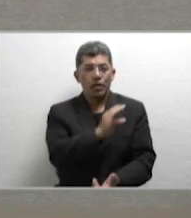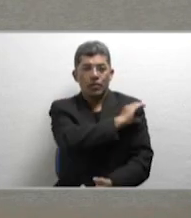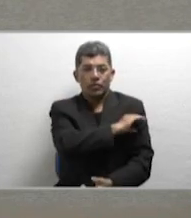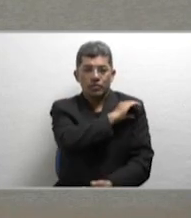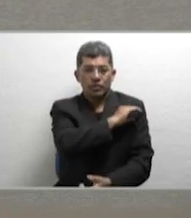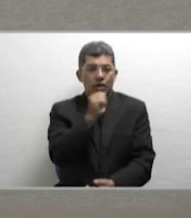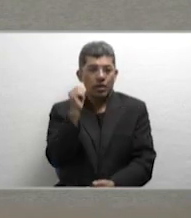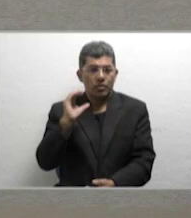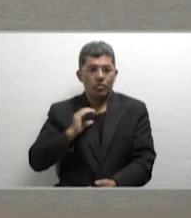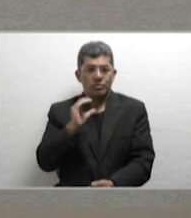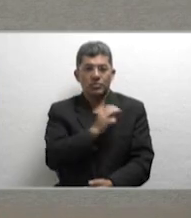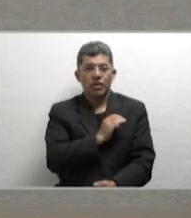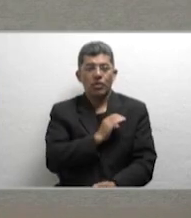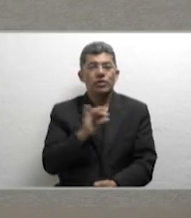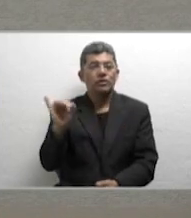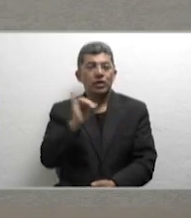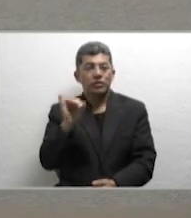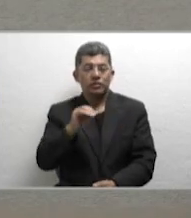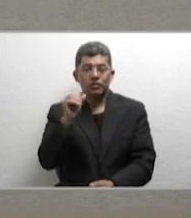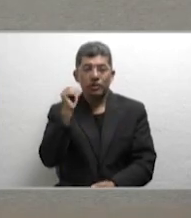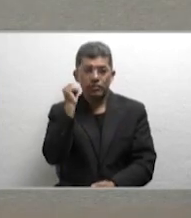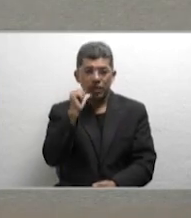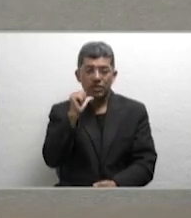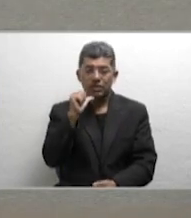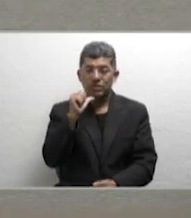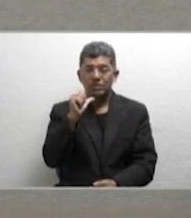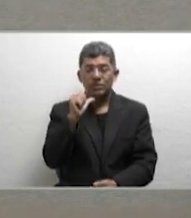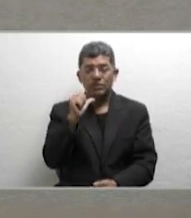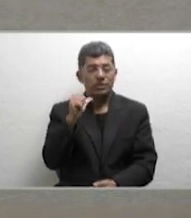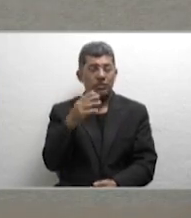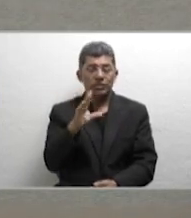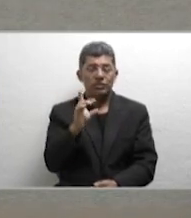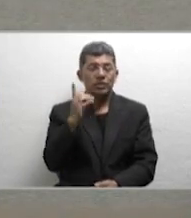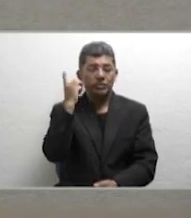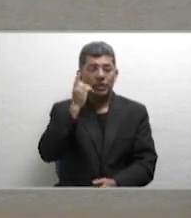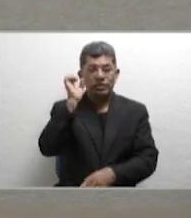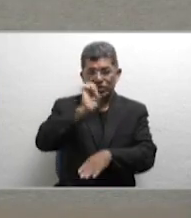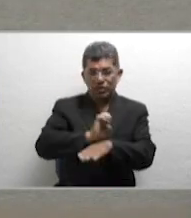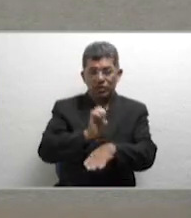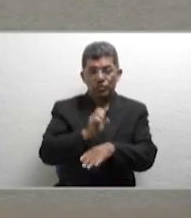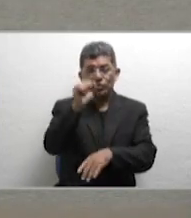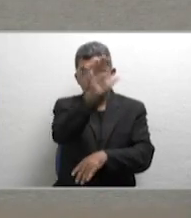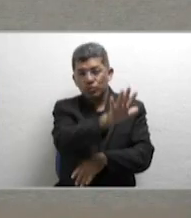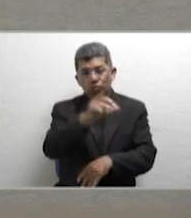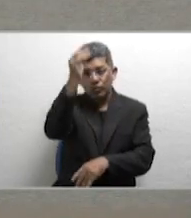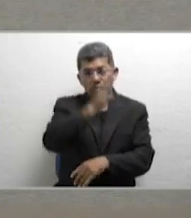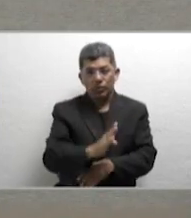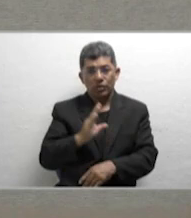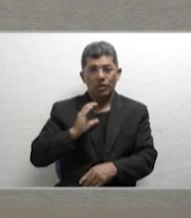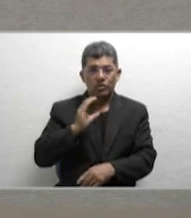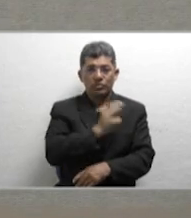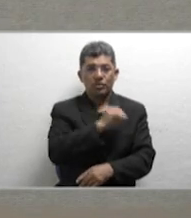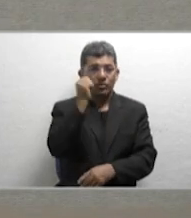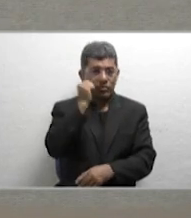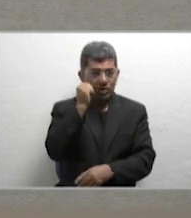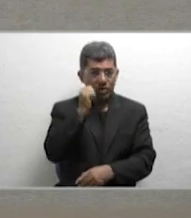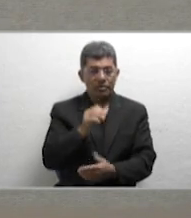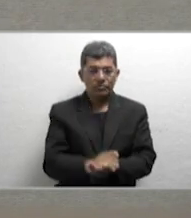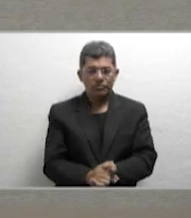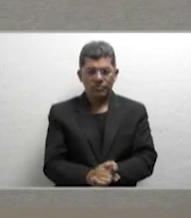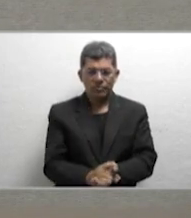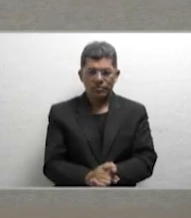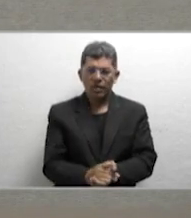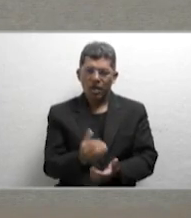da Comissão Nacional de Deputadas Estaduais do Brasil todo, que é a nossa Comissão da Mulher, Nossa, é comissão